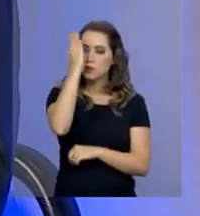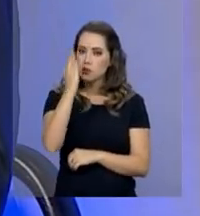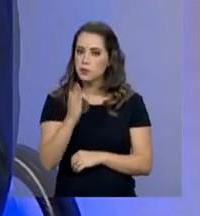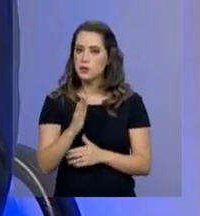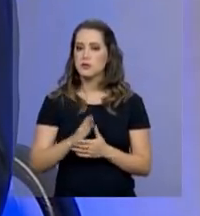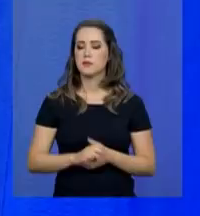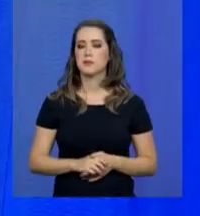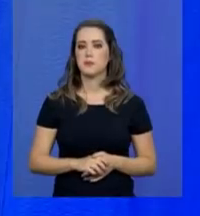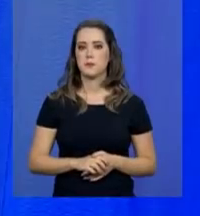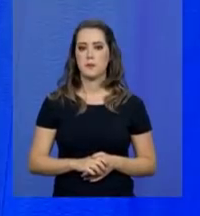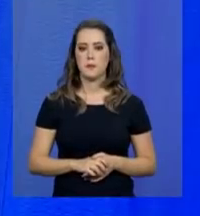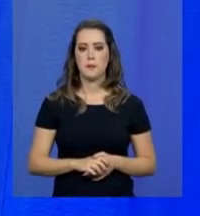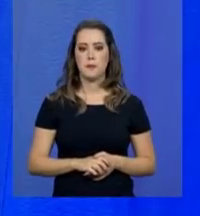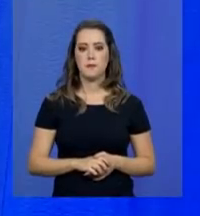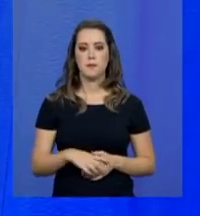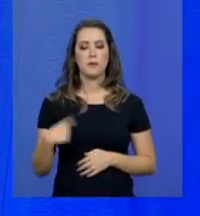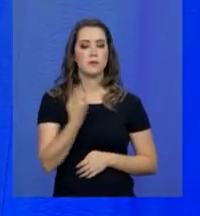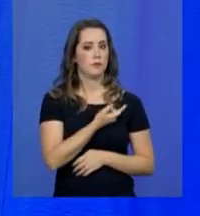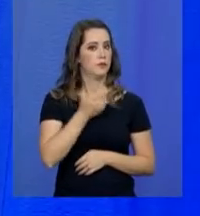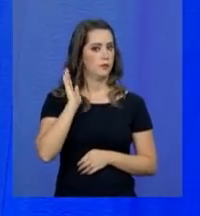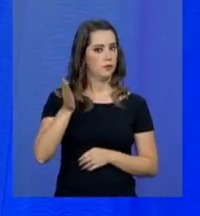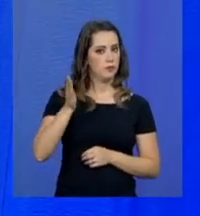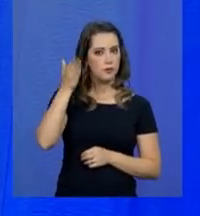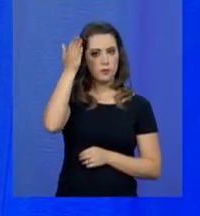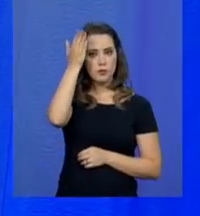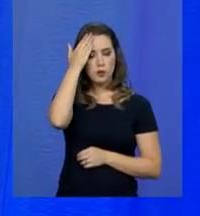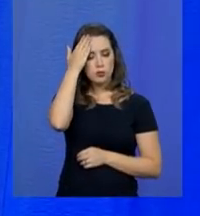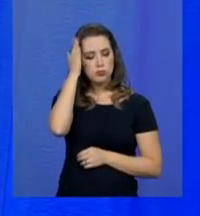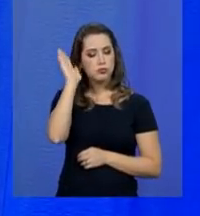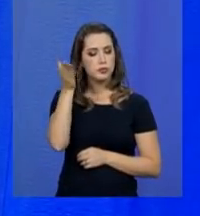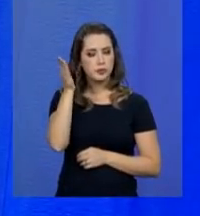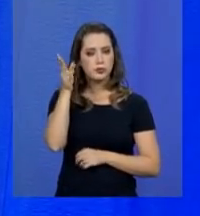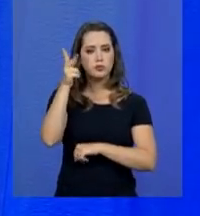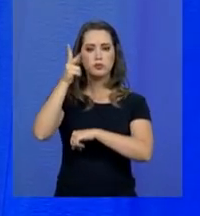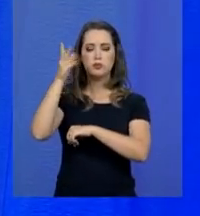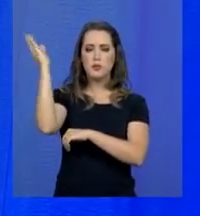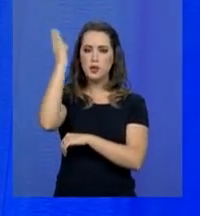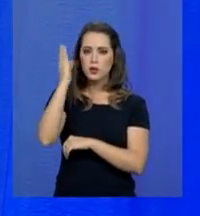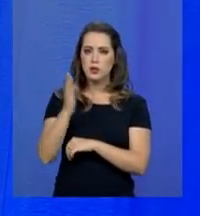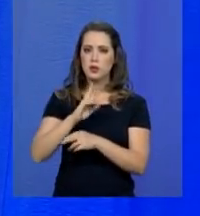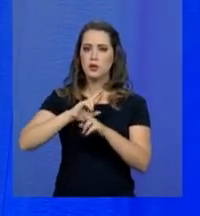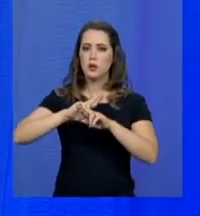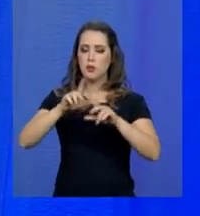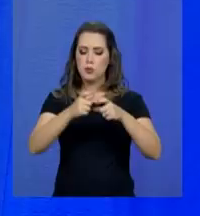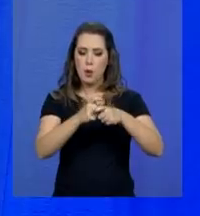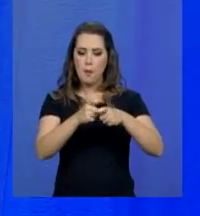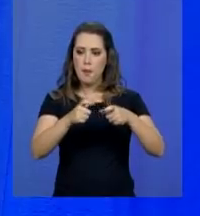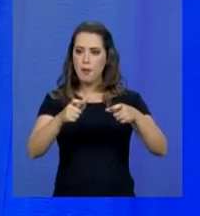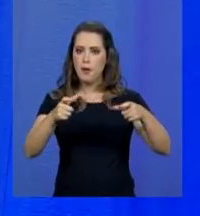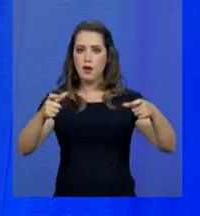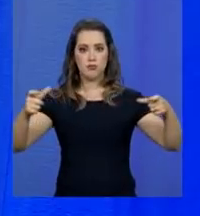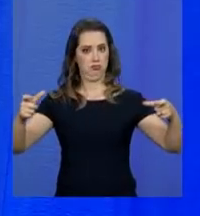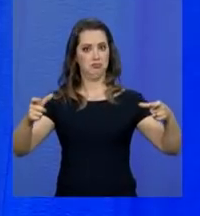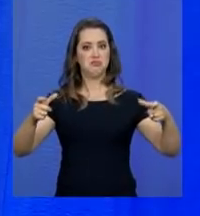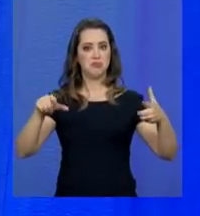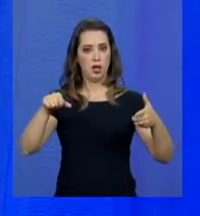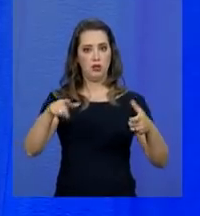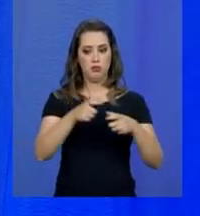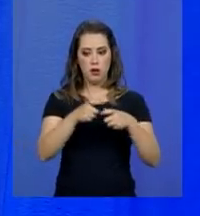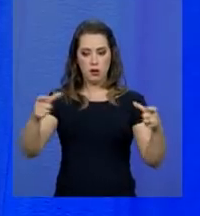no país. Nós todos sabemos que o Brasil é um país de dimensões